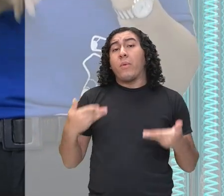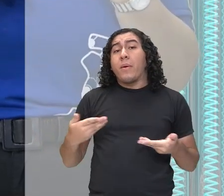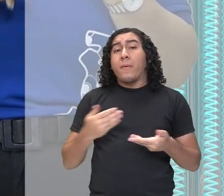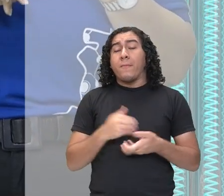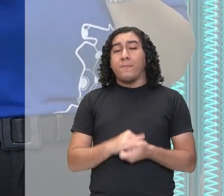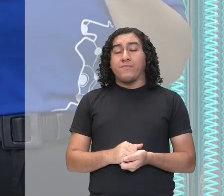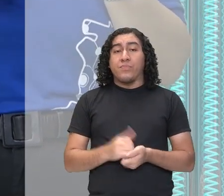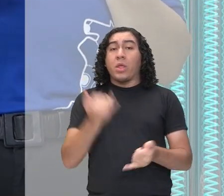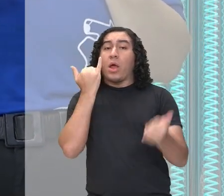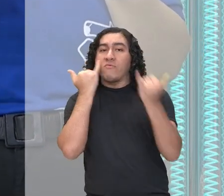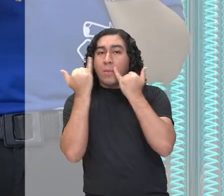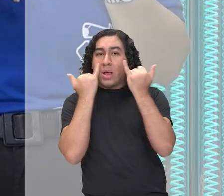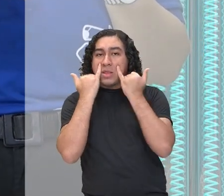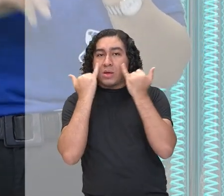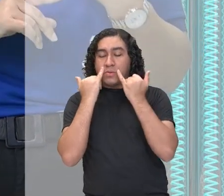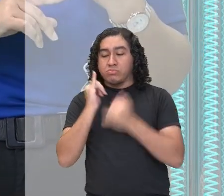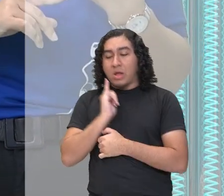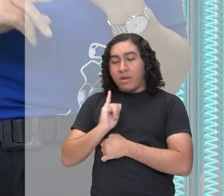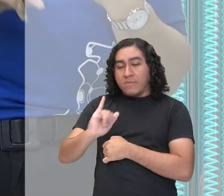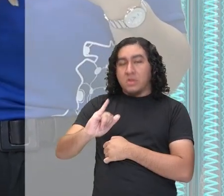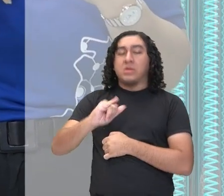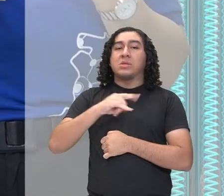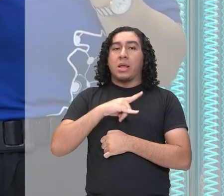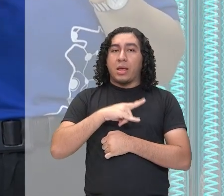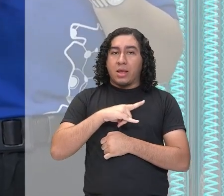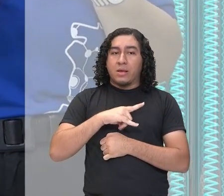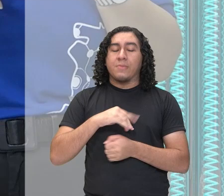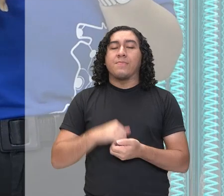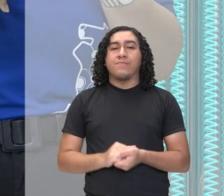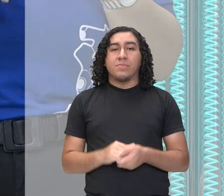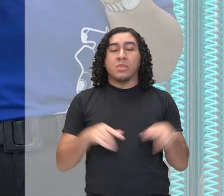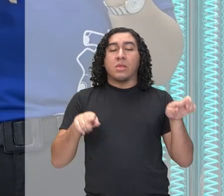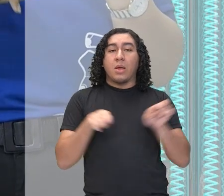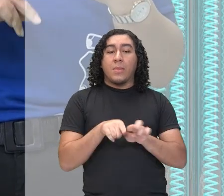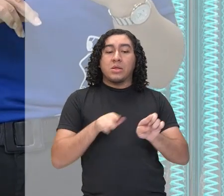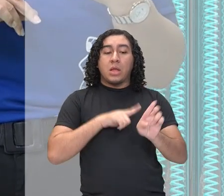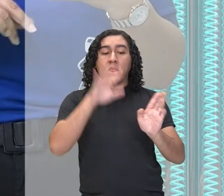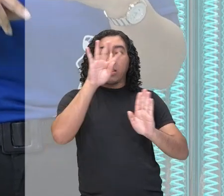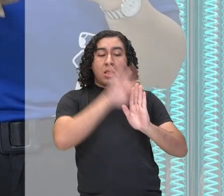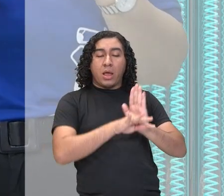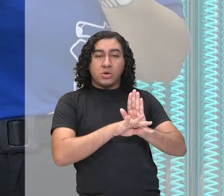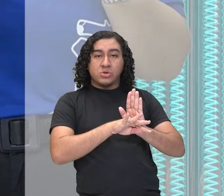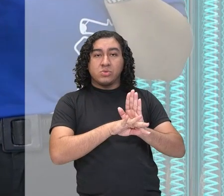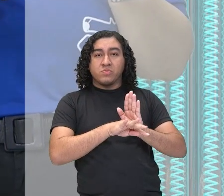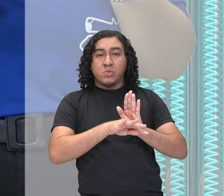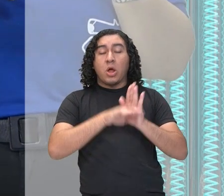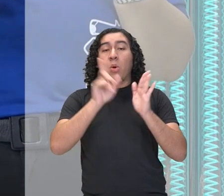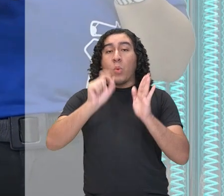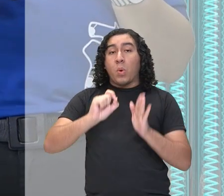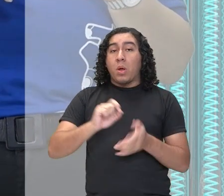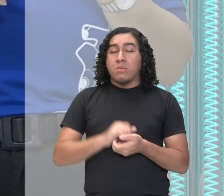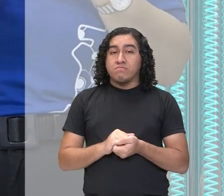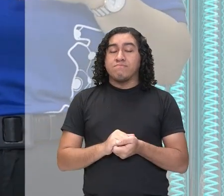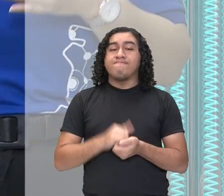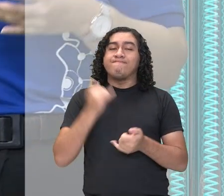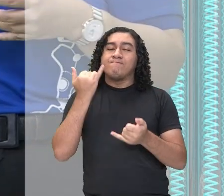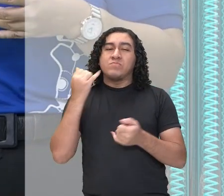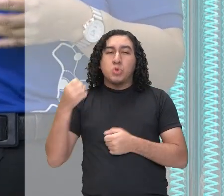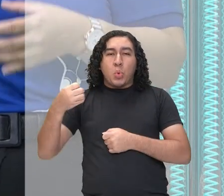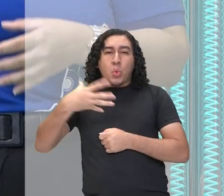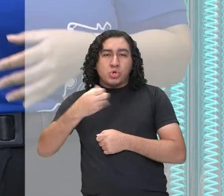De informar. Então, tem texto jornalístico para informar, tem texto jornalístico para noticiar, tem texto jornalístico